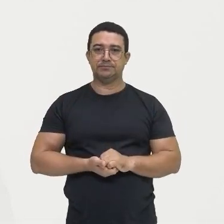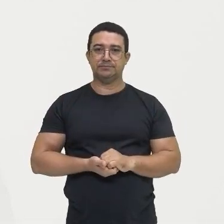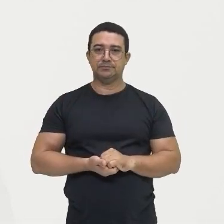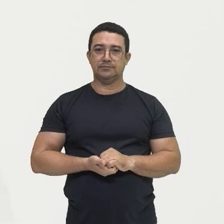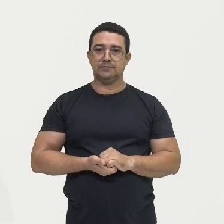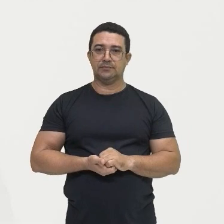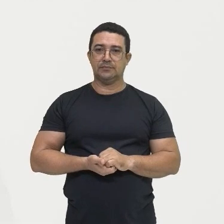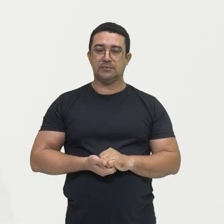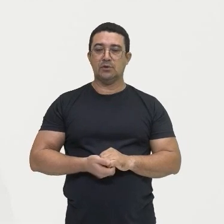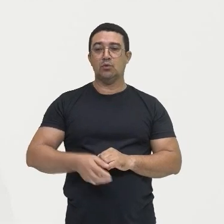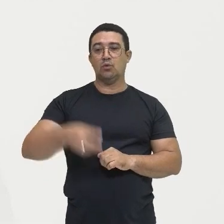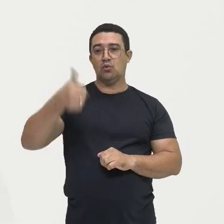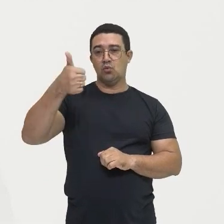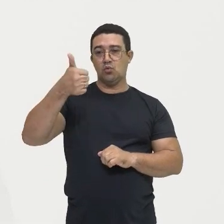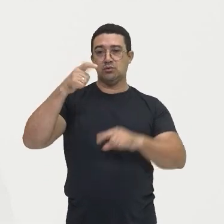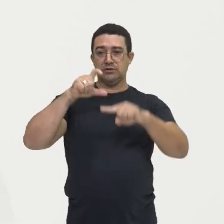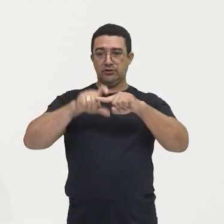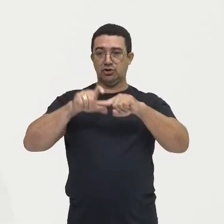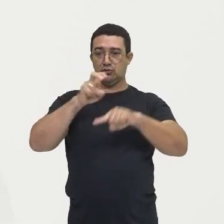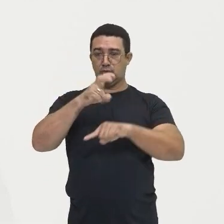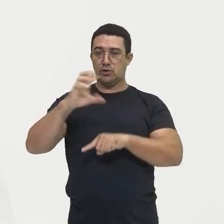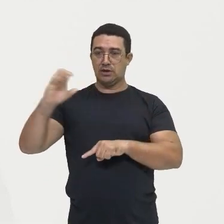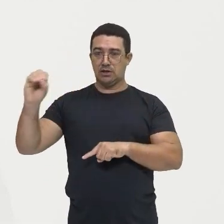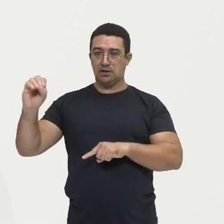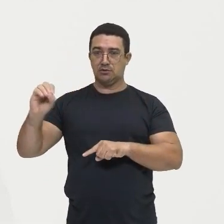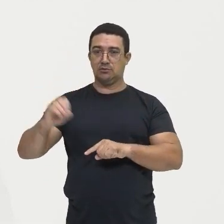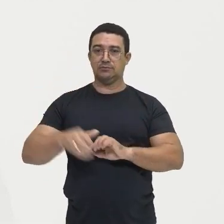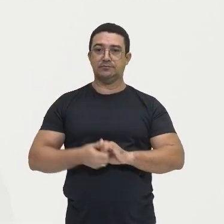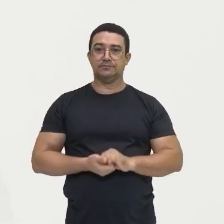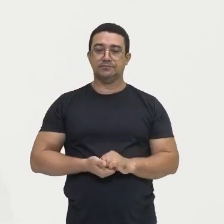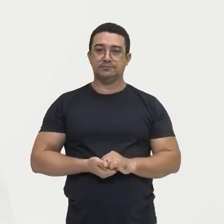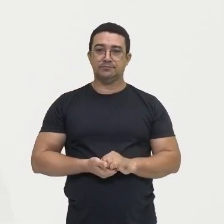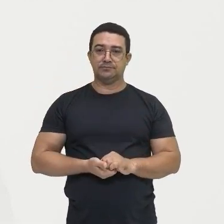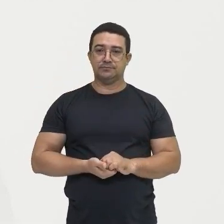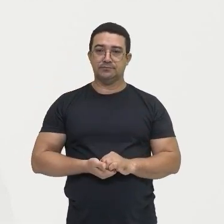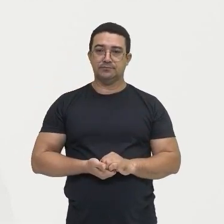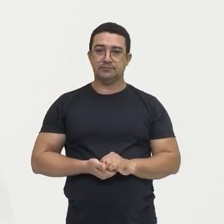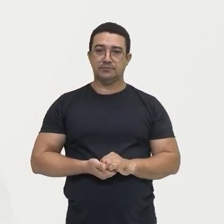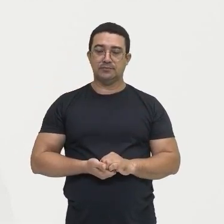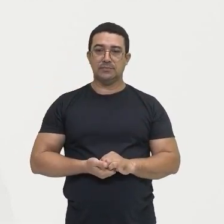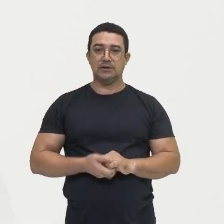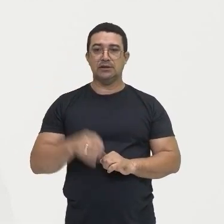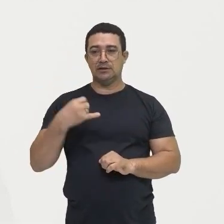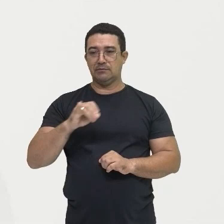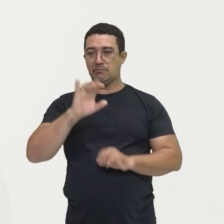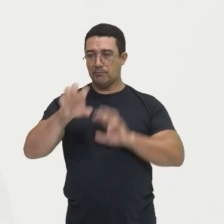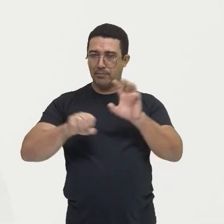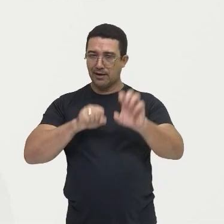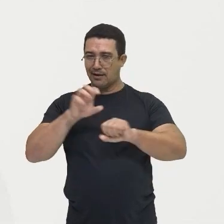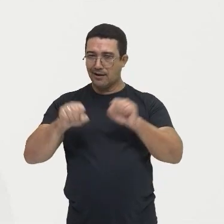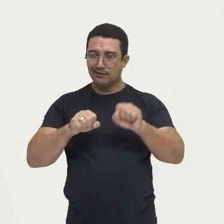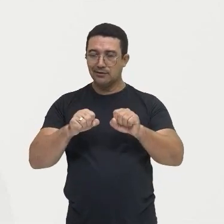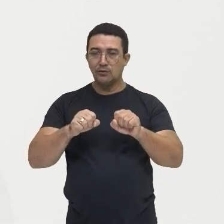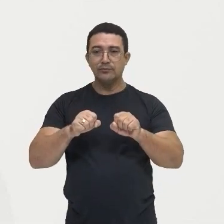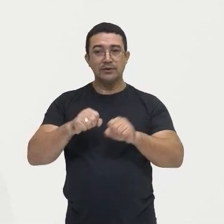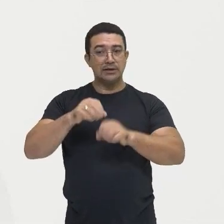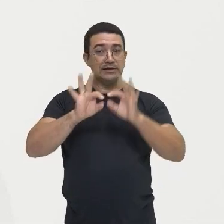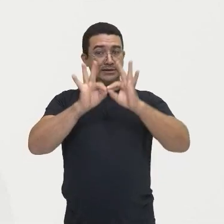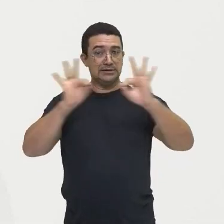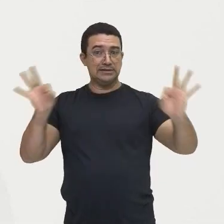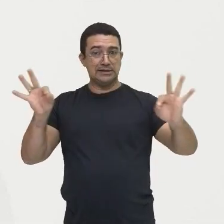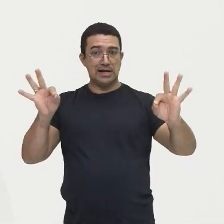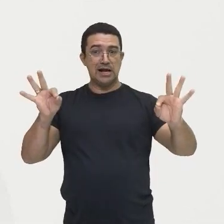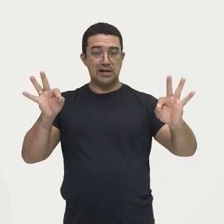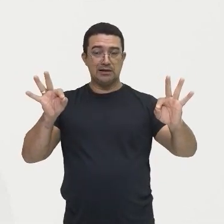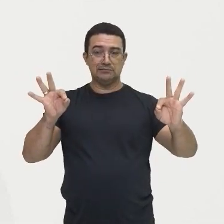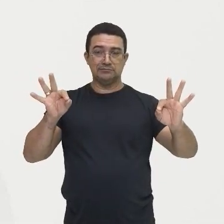ó. Certo? 5.000. Se eu pegar a escala B, ela ficaria desse jeito, 1